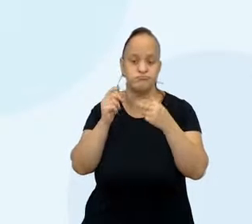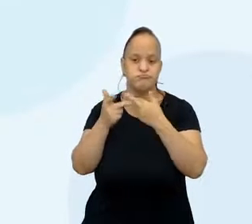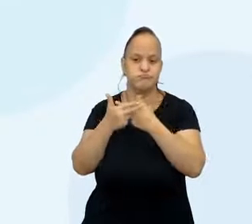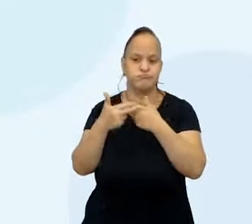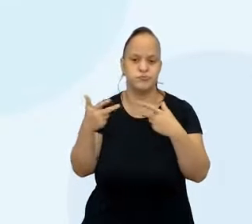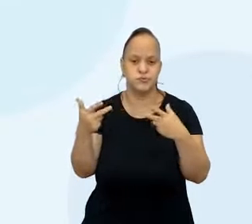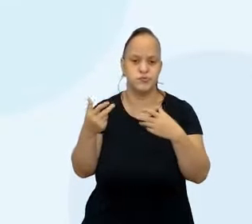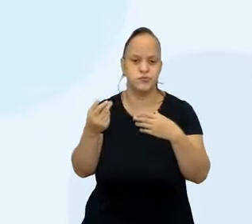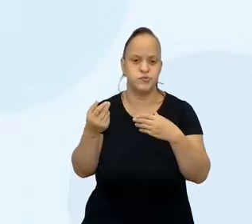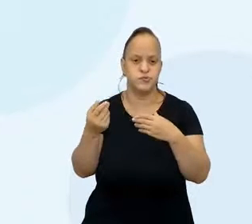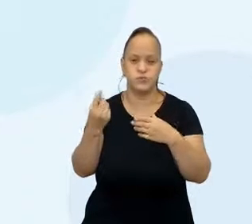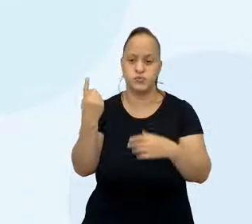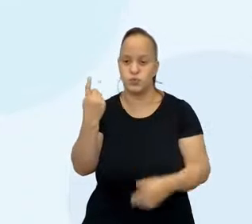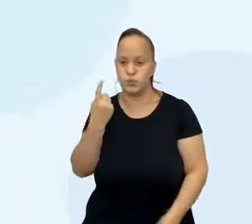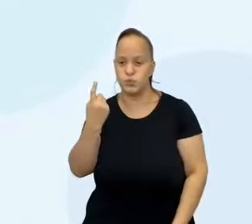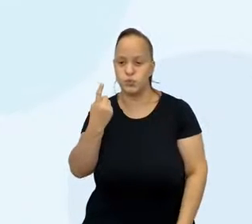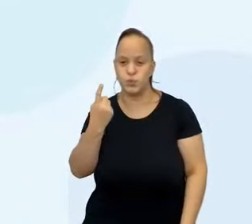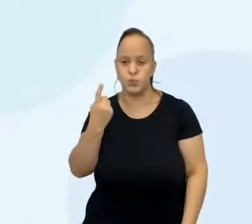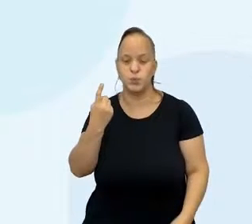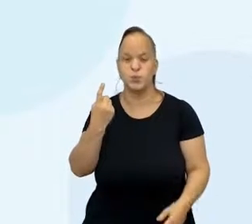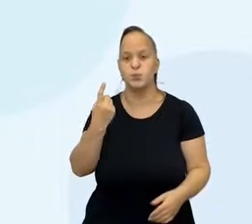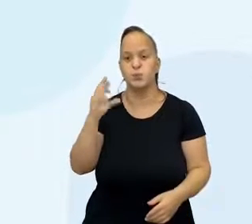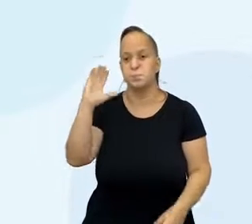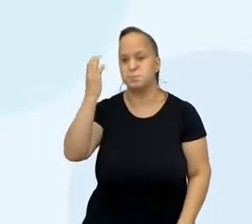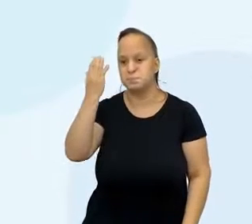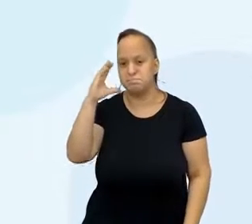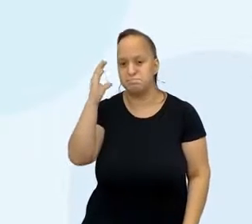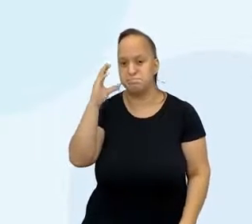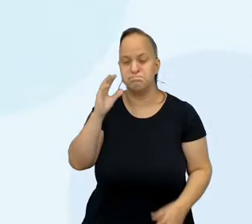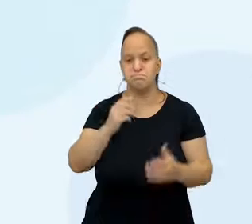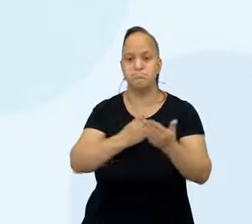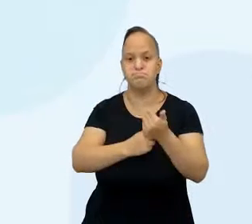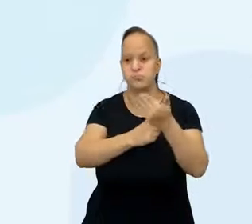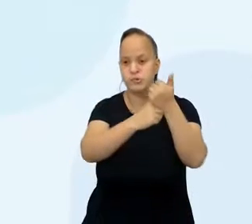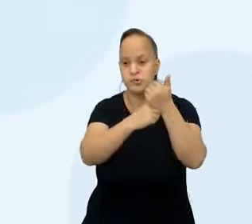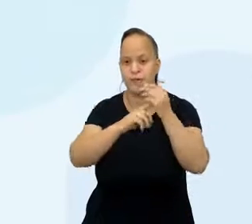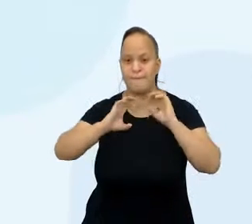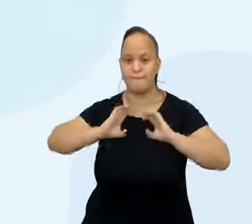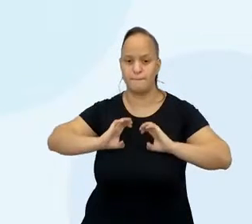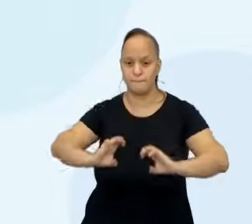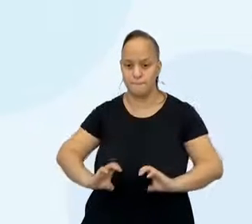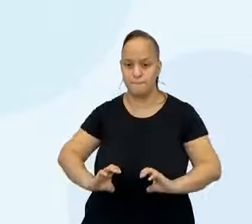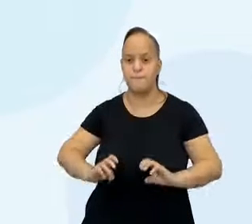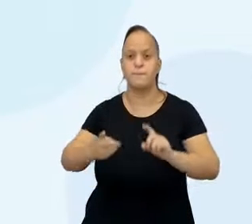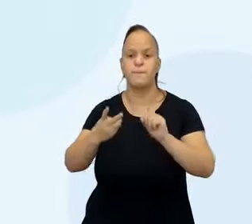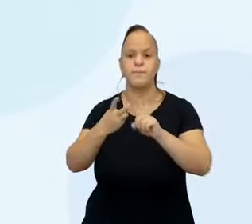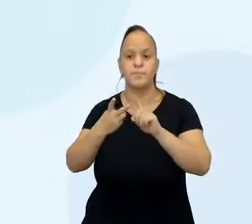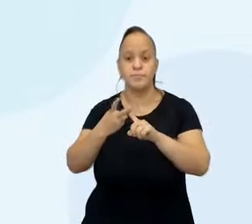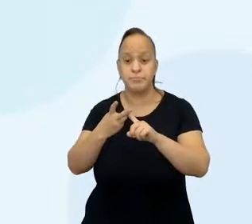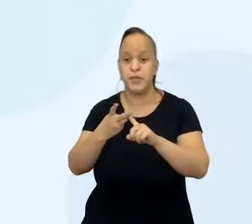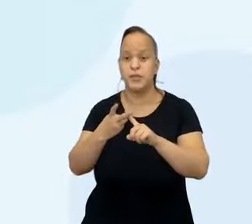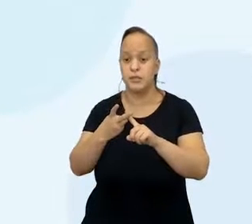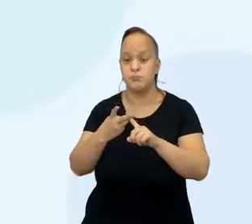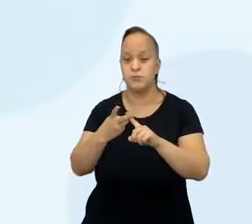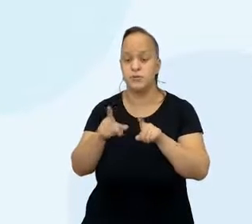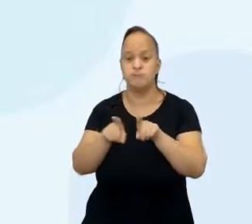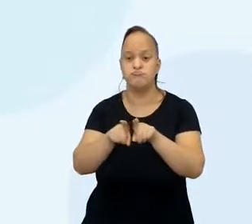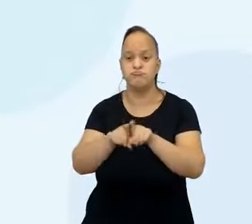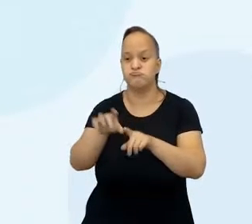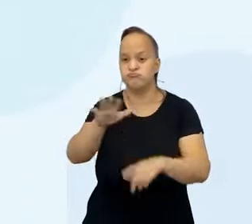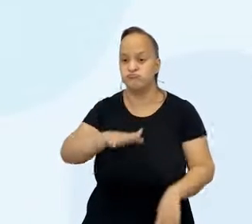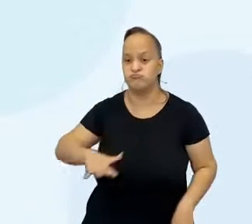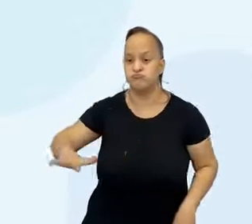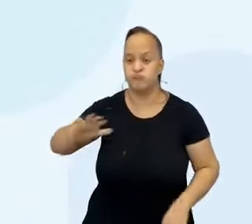componentes, né? Então o componente 1, ciência, tecnologia e ética; componente 2, transformações do espaço geográfico e